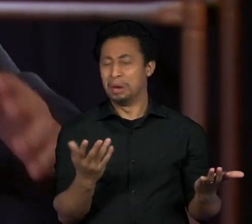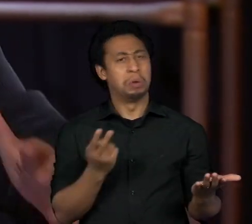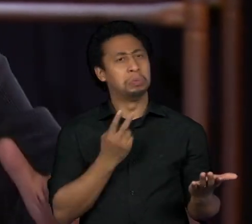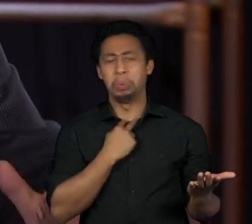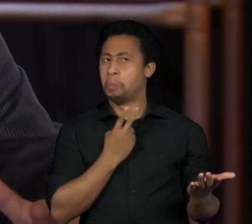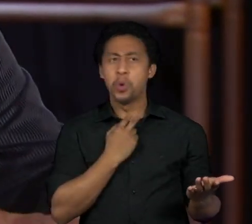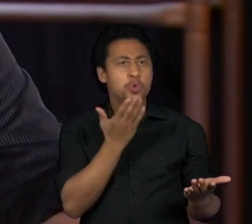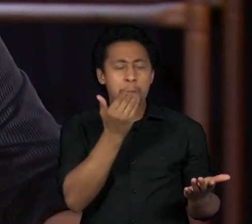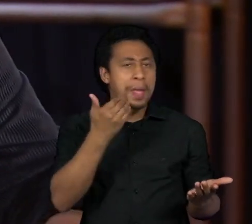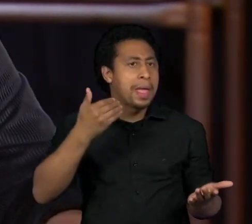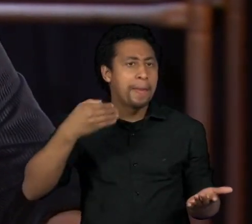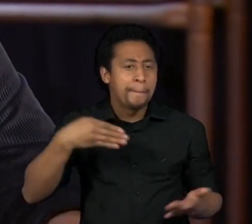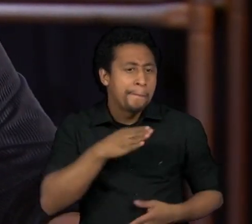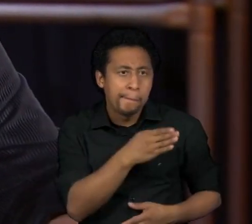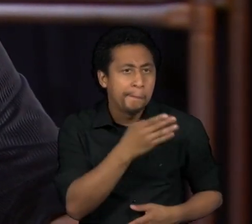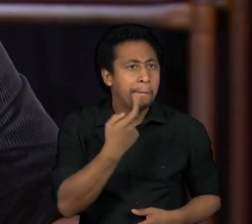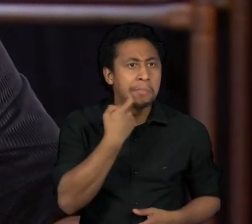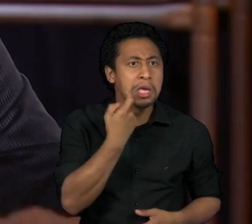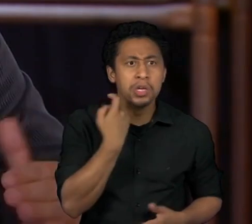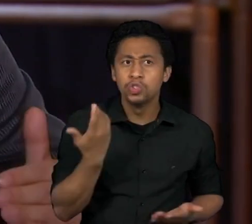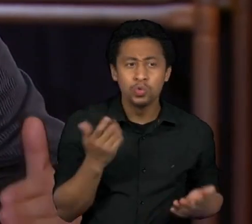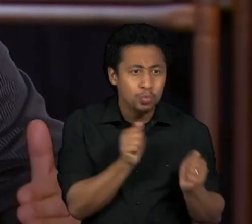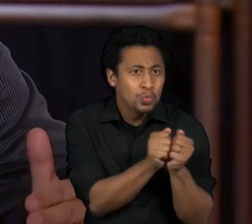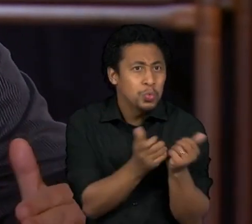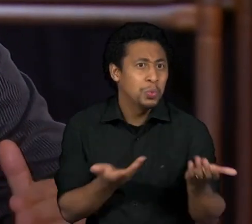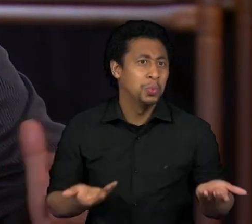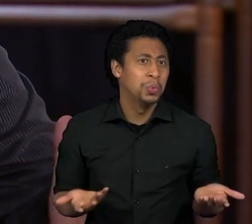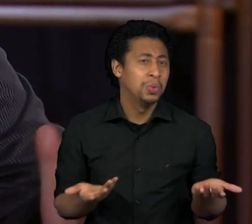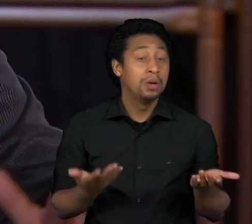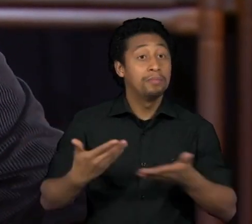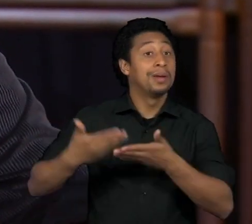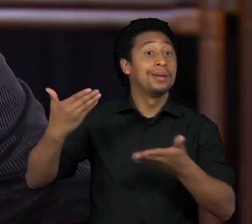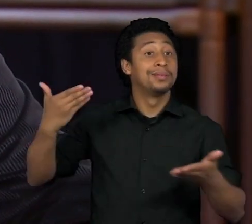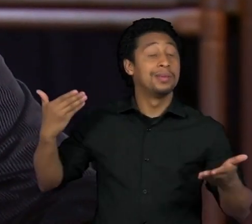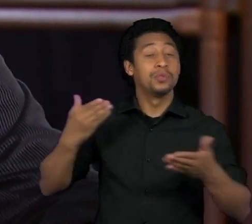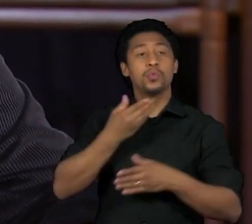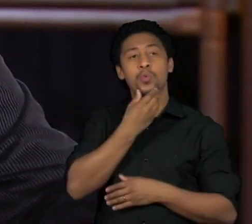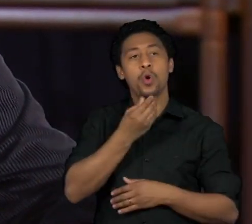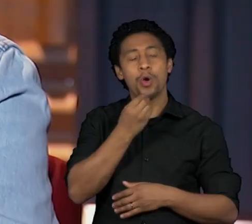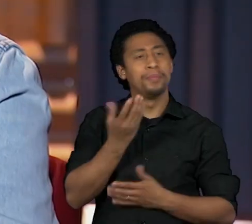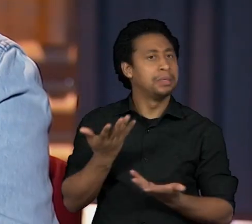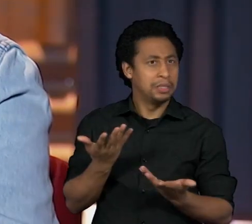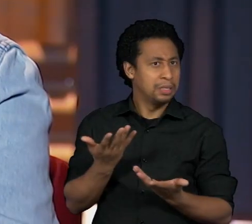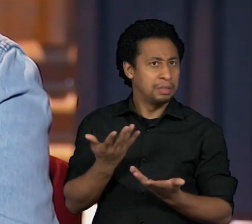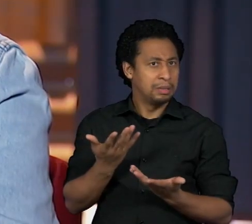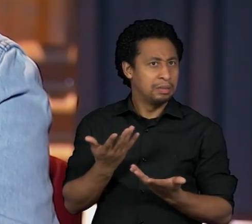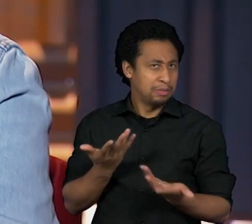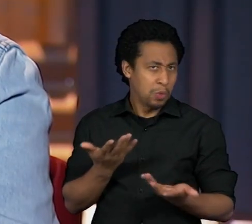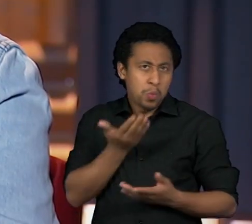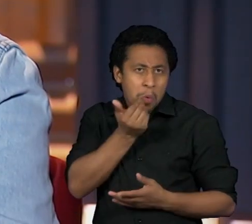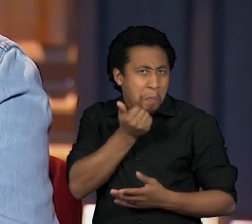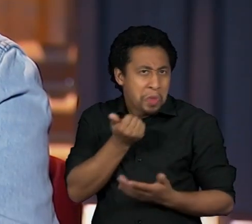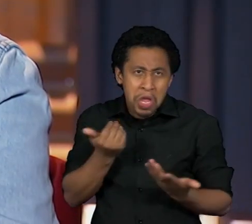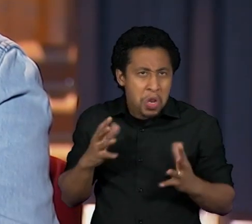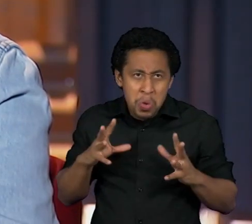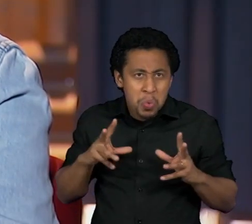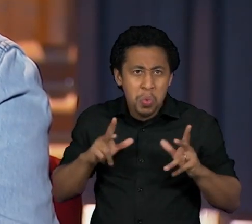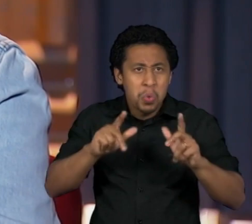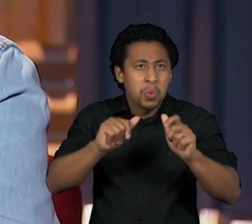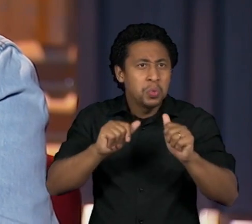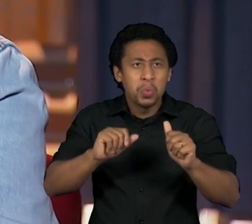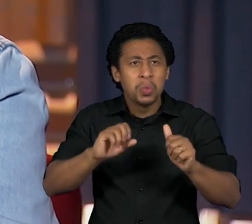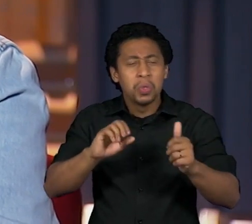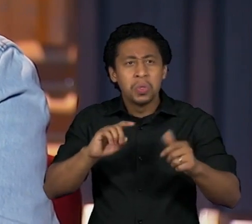aquela peixada juntos. O homem, no início, não era onívoro? E depois foi evoluindo? O homem, ele,